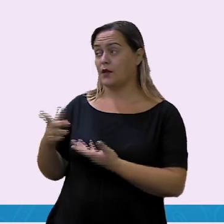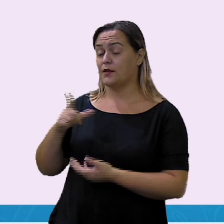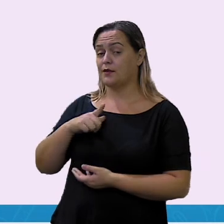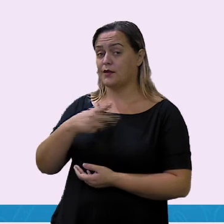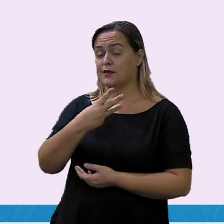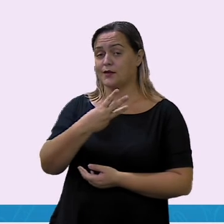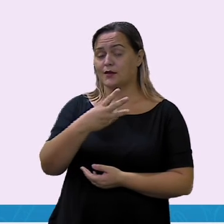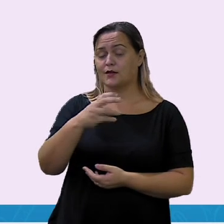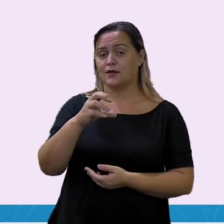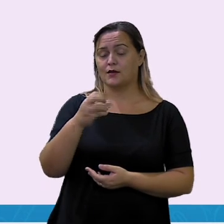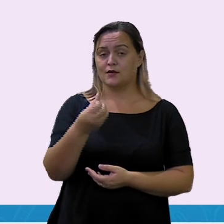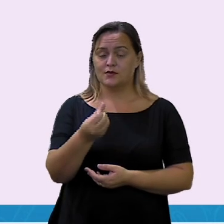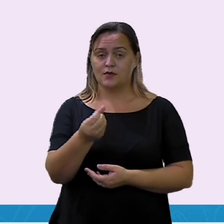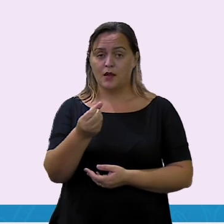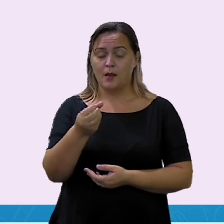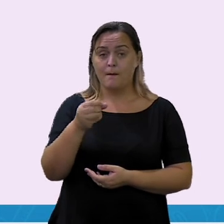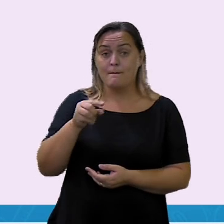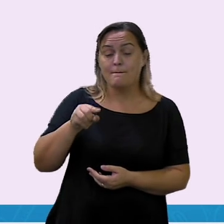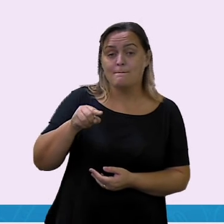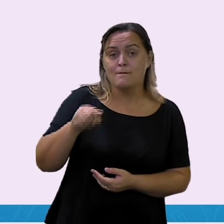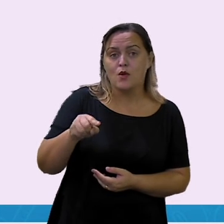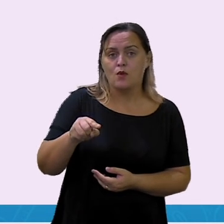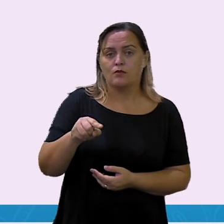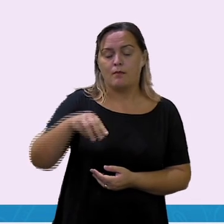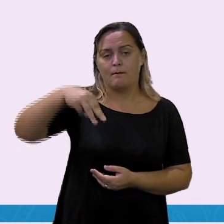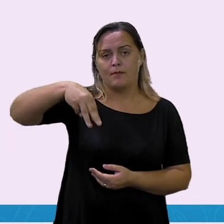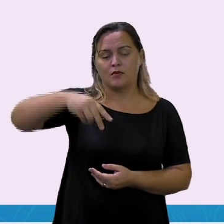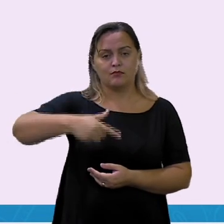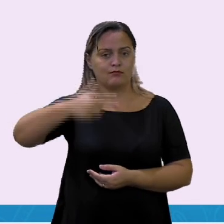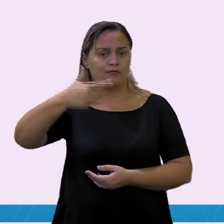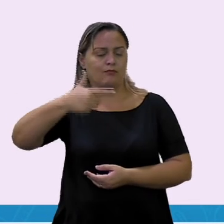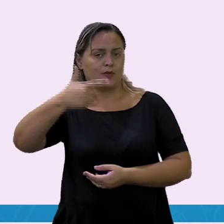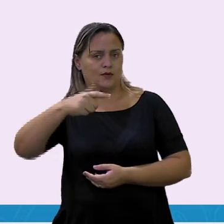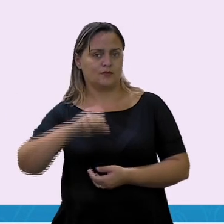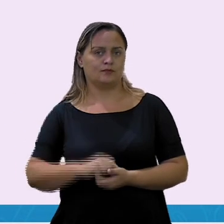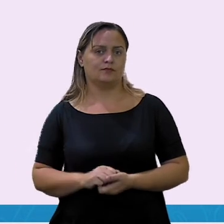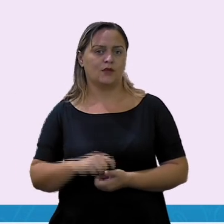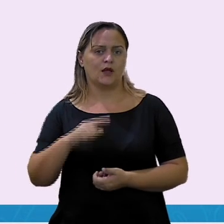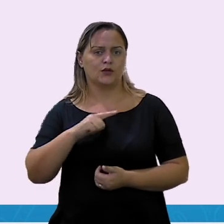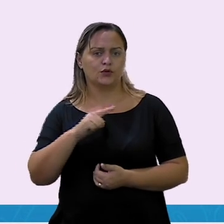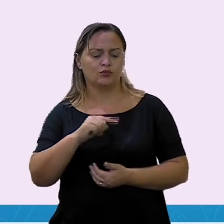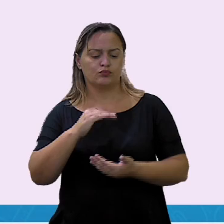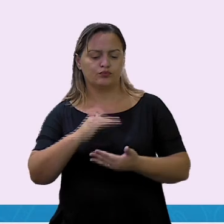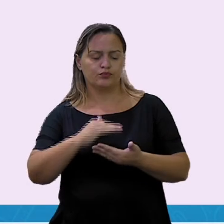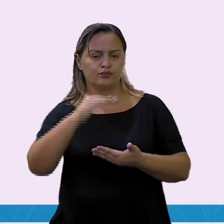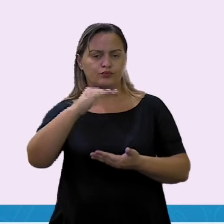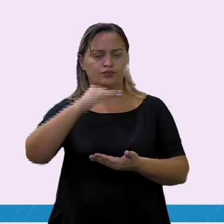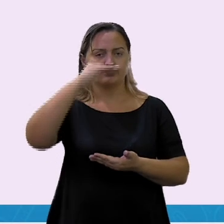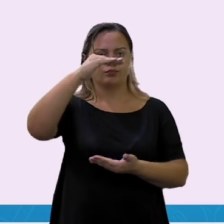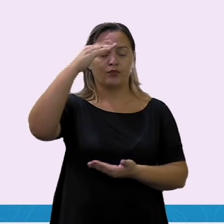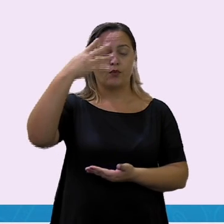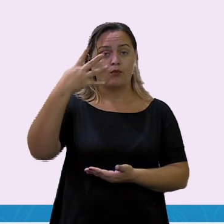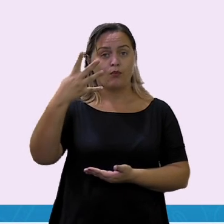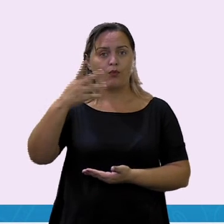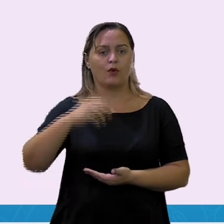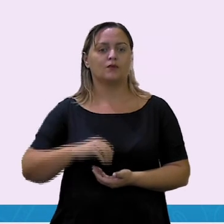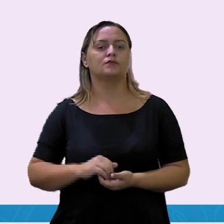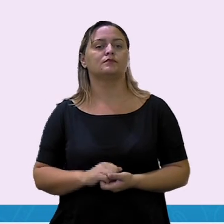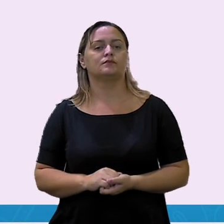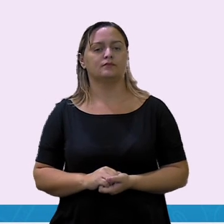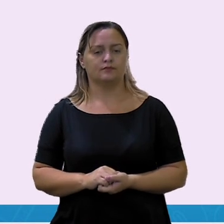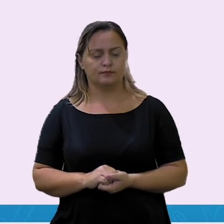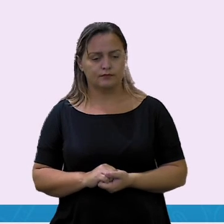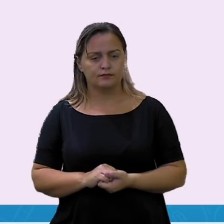36 mil metros quadrados de área construída em 4 pavimentos de prédios, principal e nos 4